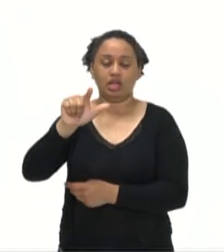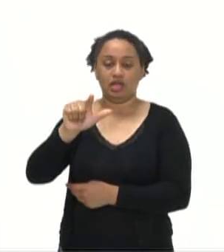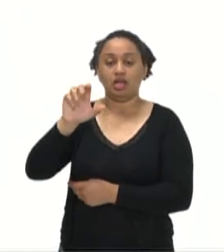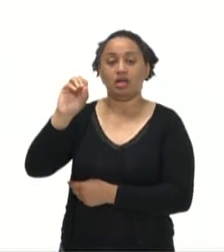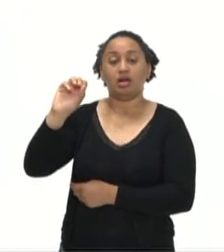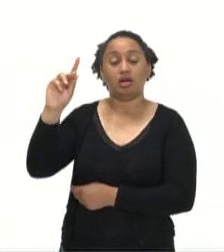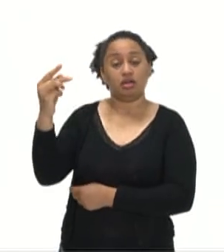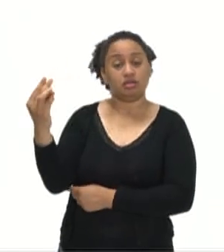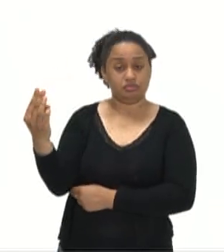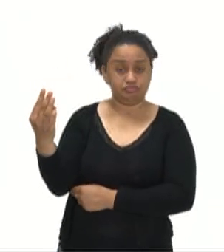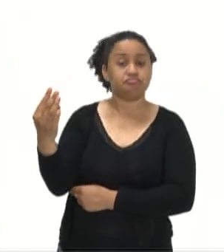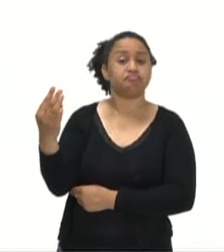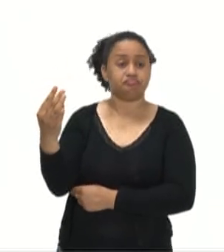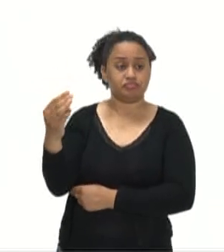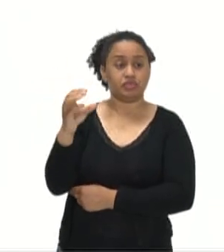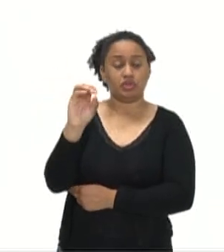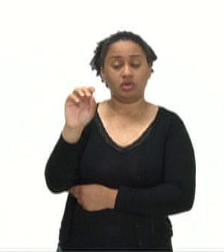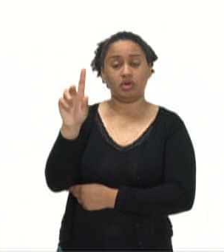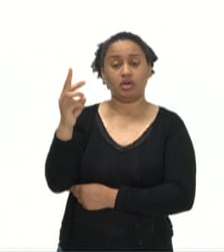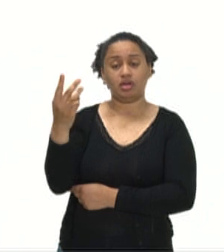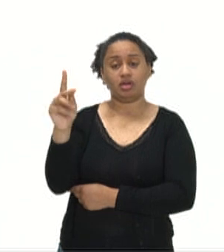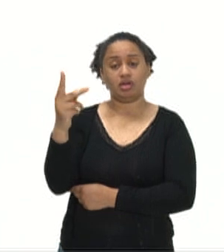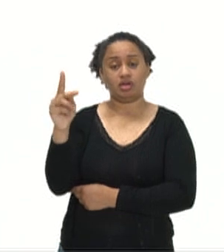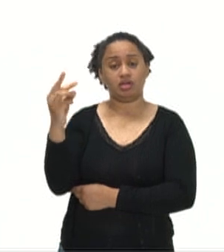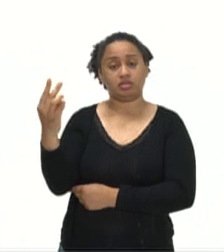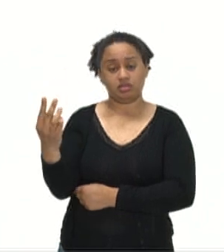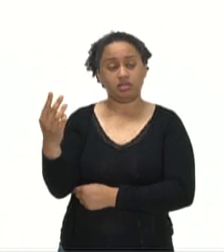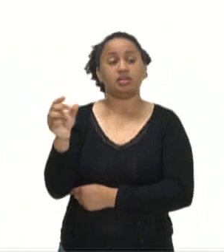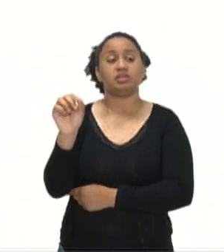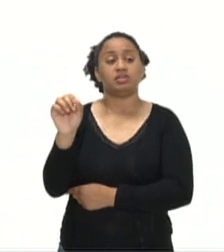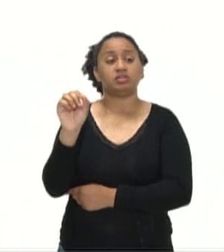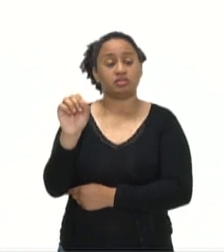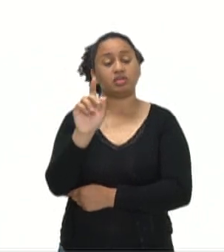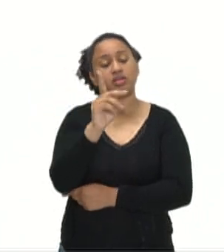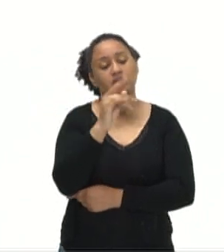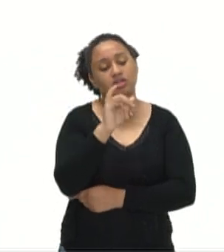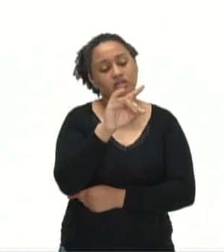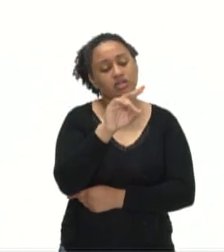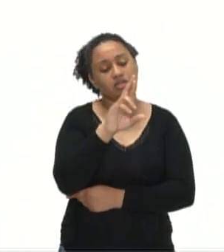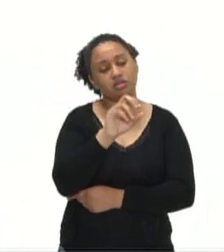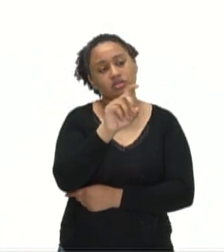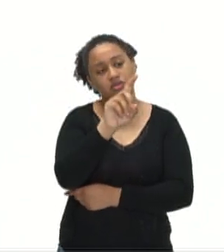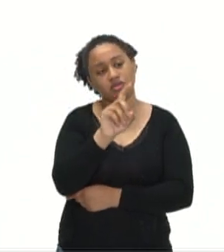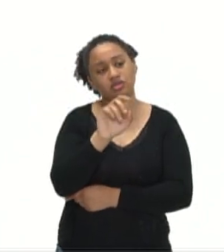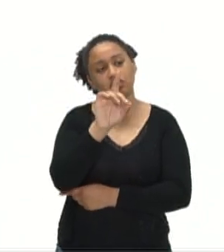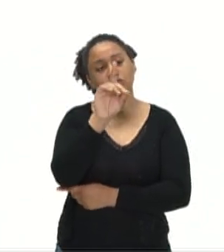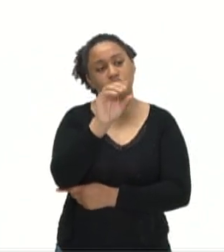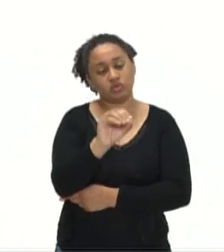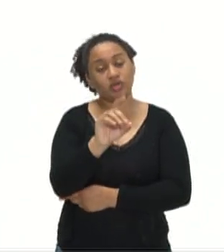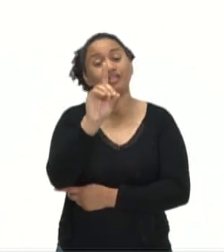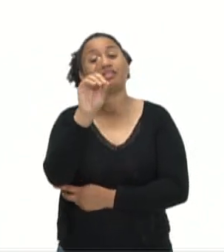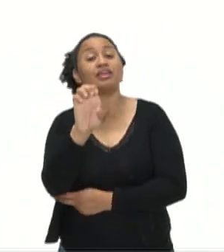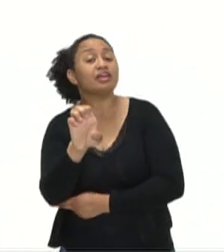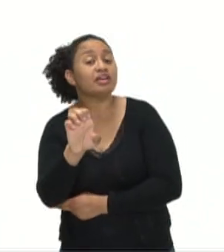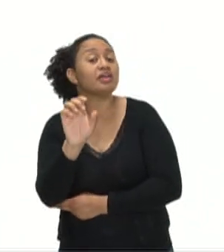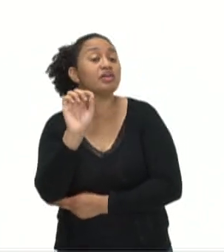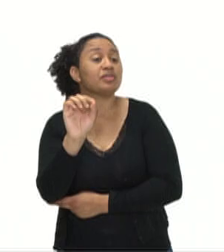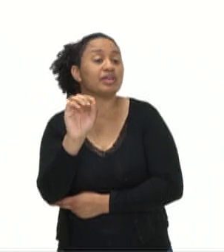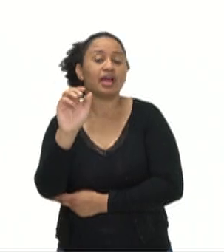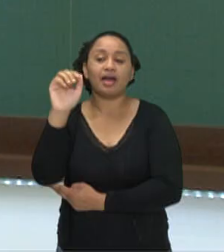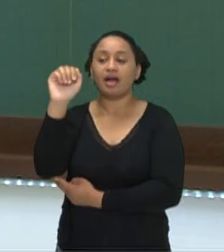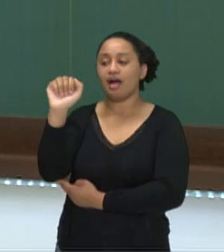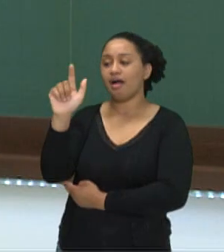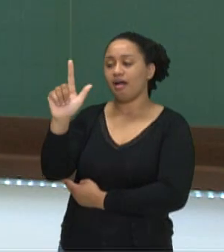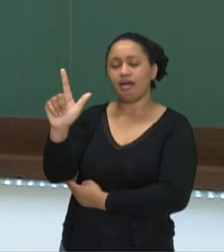AlOH3. O OH3 é o hidróxido. Então, fica ali, hidróxido de... Aí você